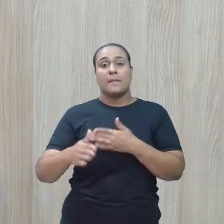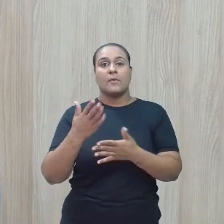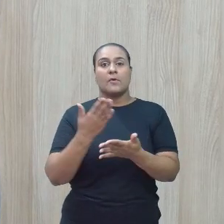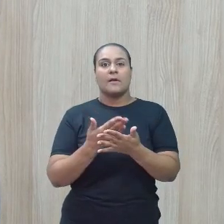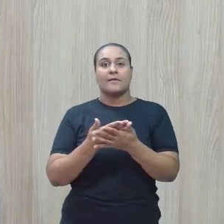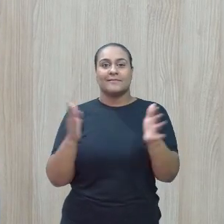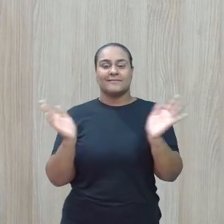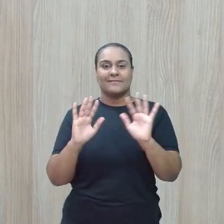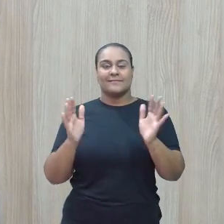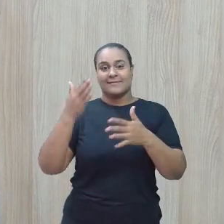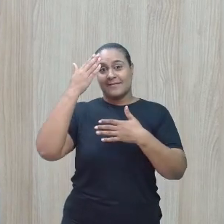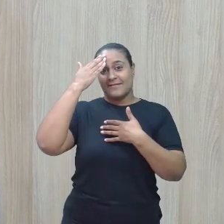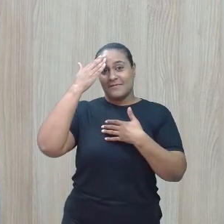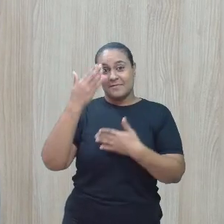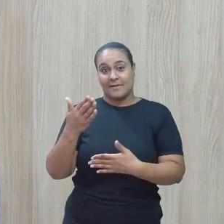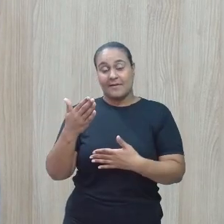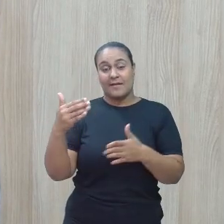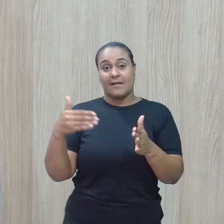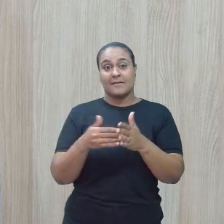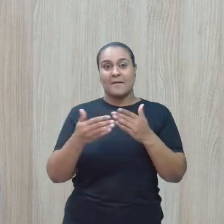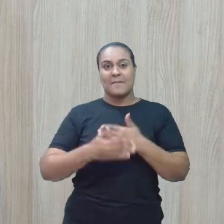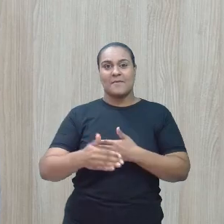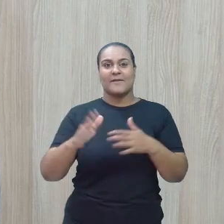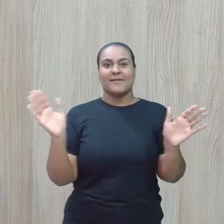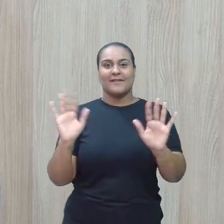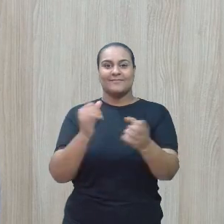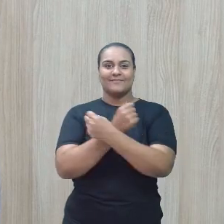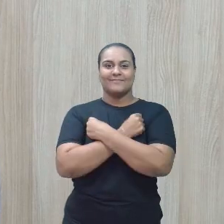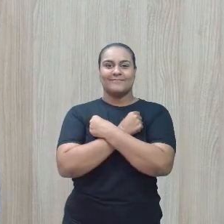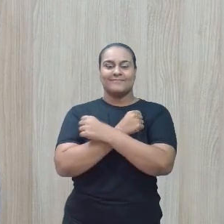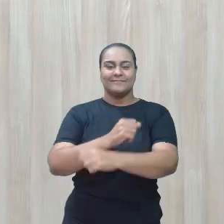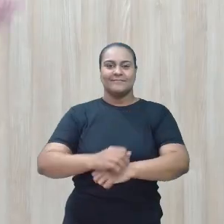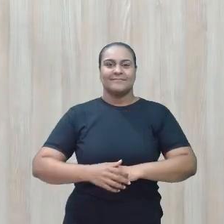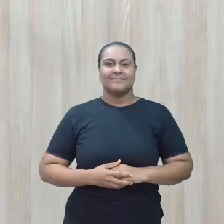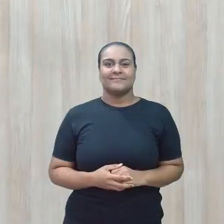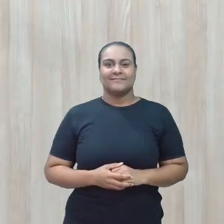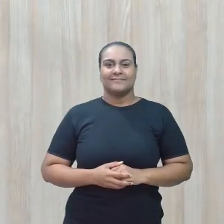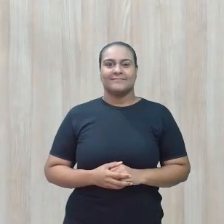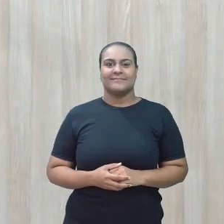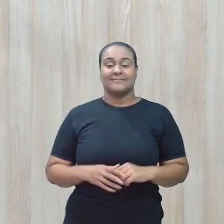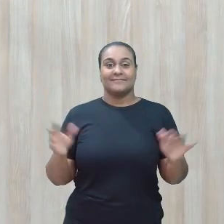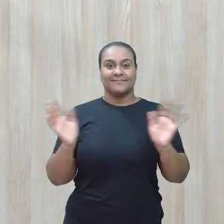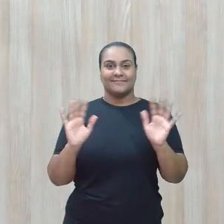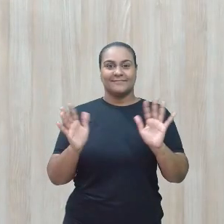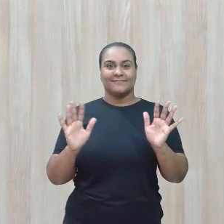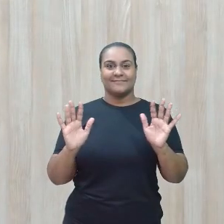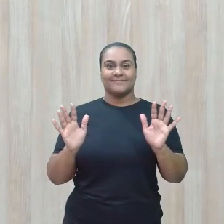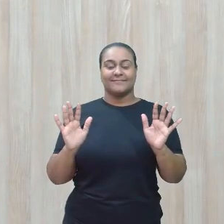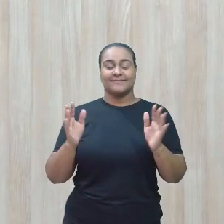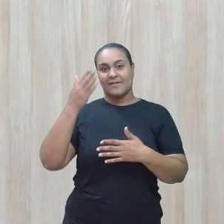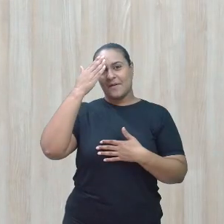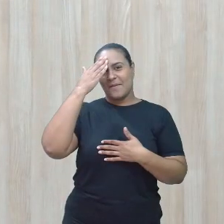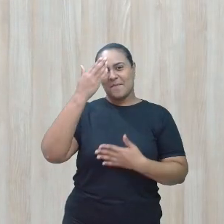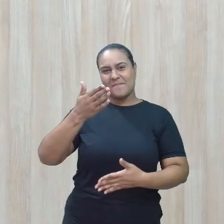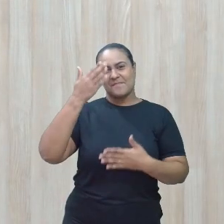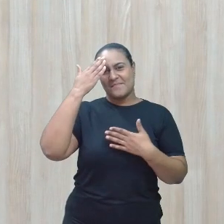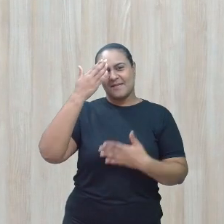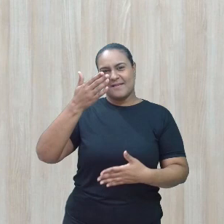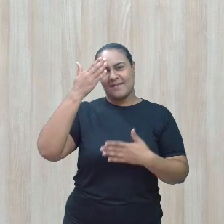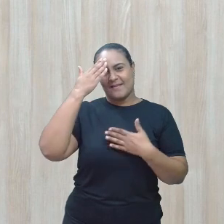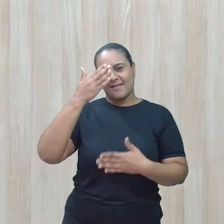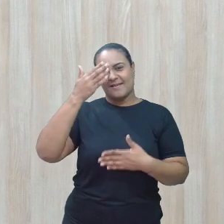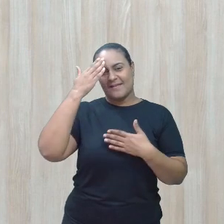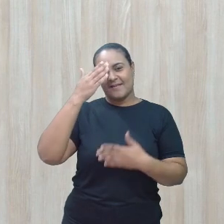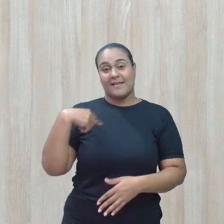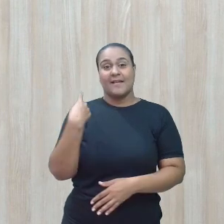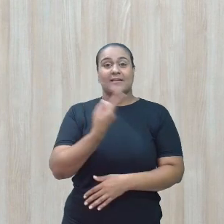Tá bom, gente? Obrigada e até a próxima. Um forte abraço. Então, gente, valeu, gratidão aí, mas a